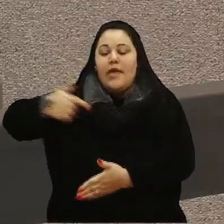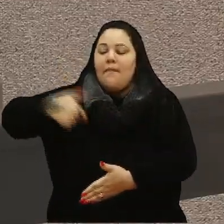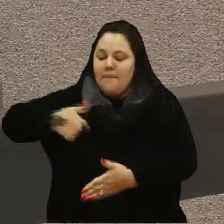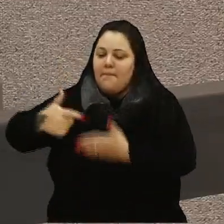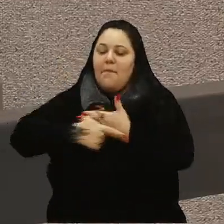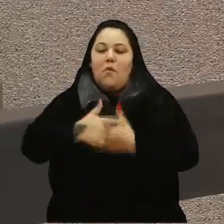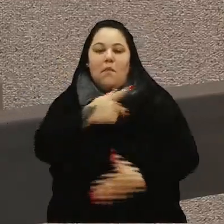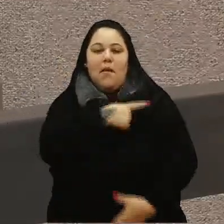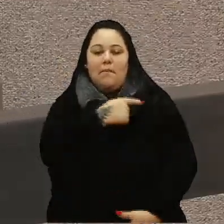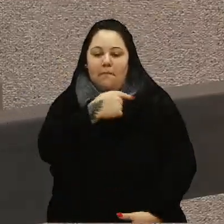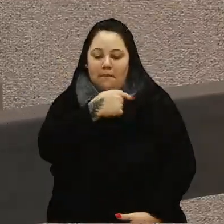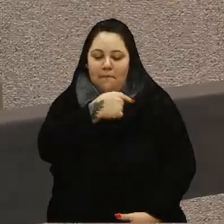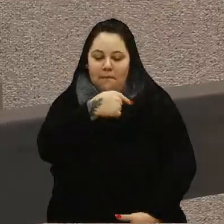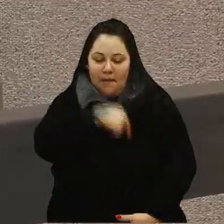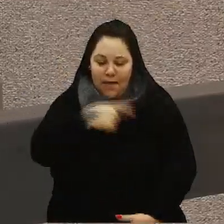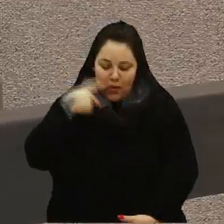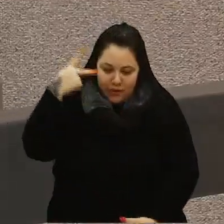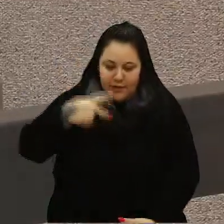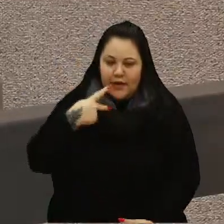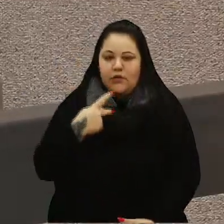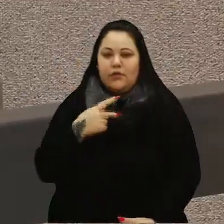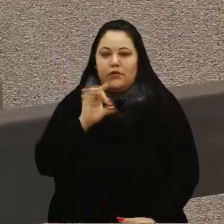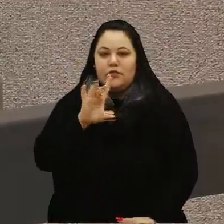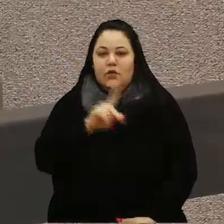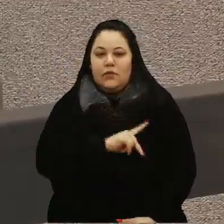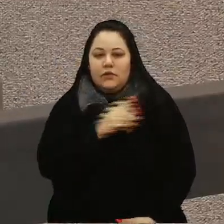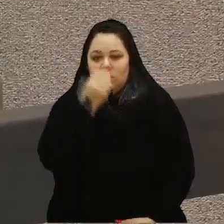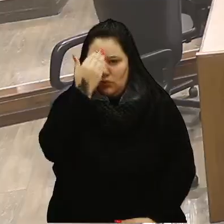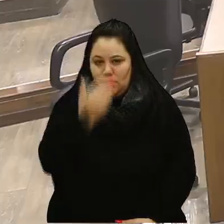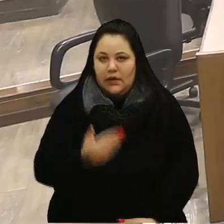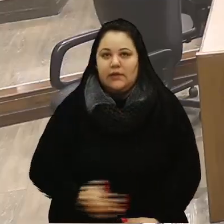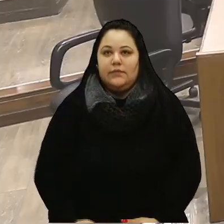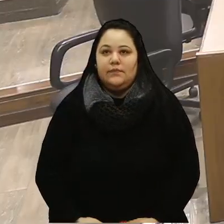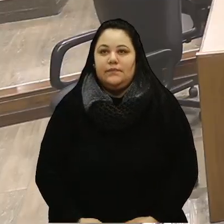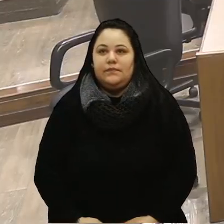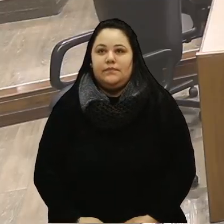papel aqui enquanto vereadora. Era isso, senhor presidente, muito obrigada. Obrigado.